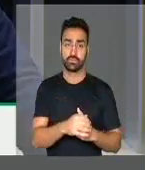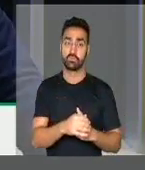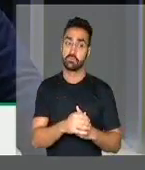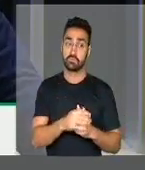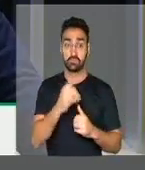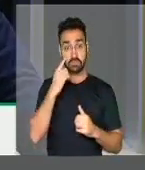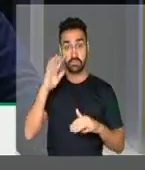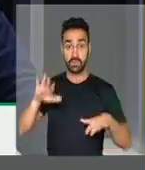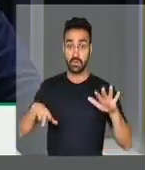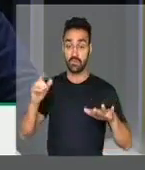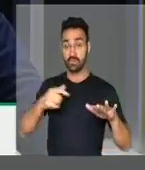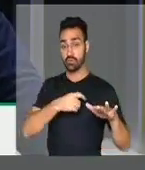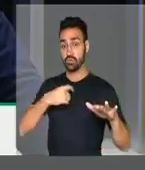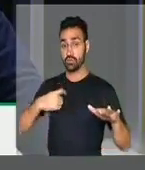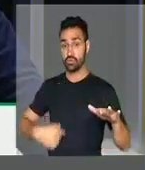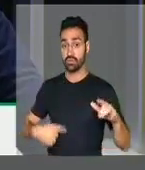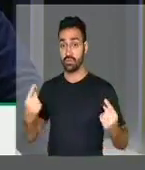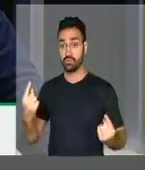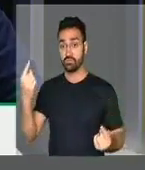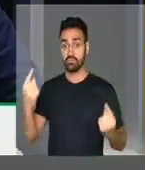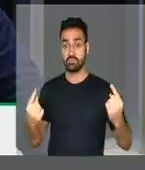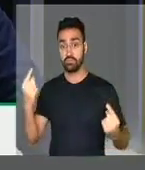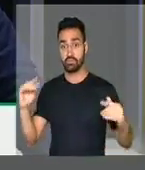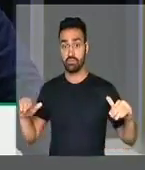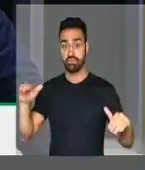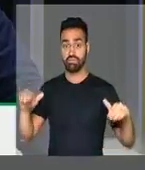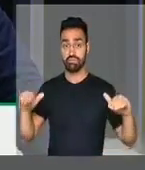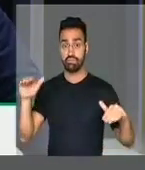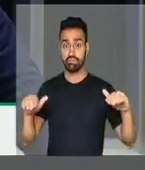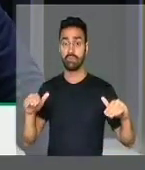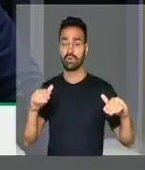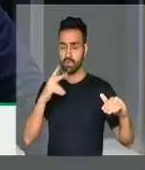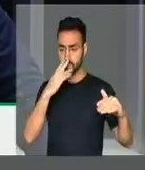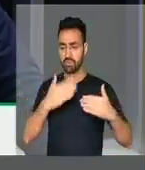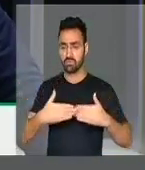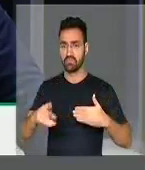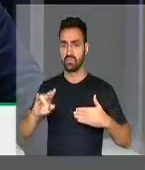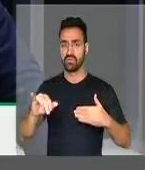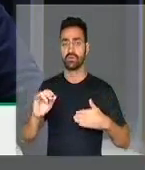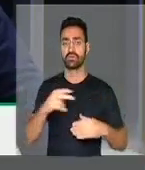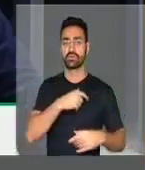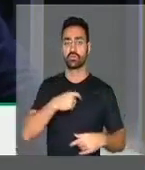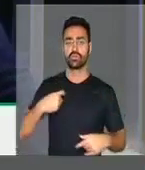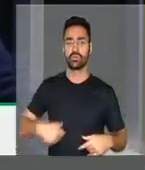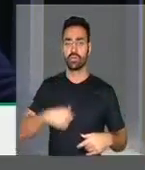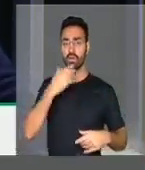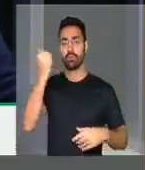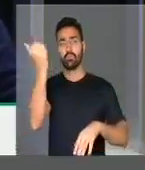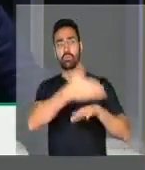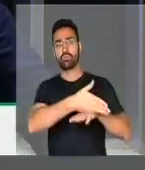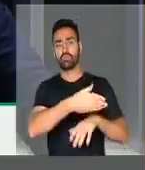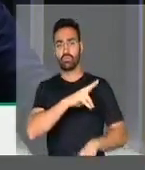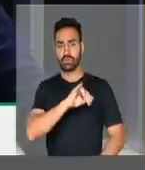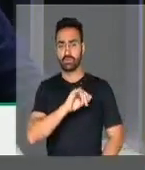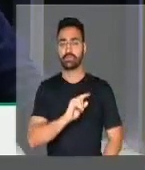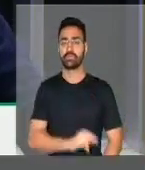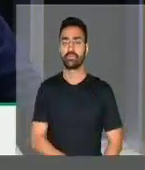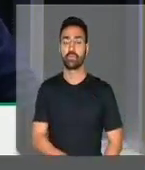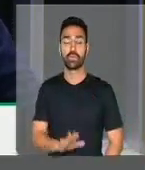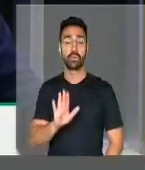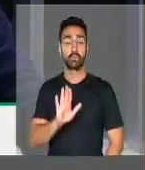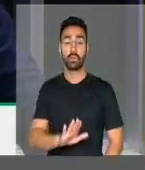supere possivelmente dentro de pouco tempo mas da maior potência